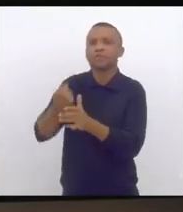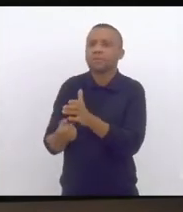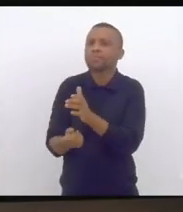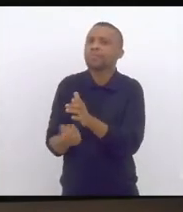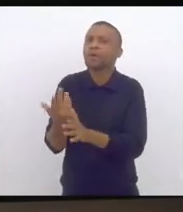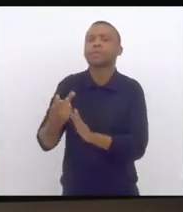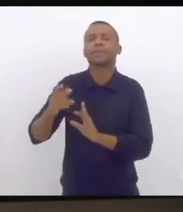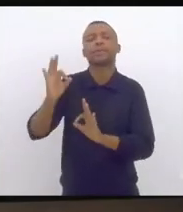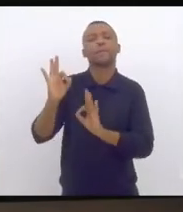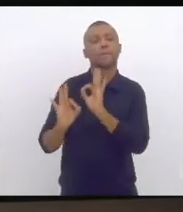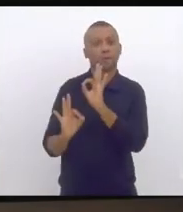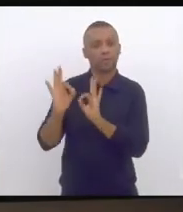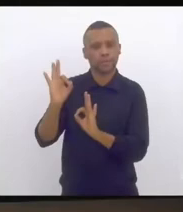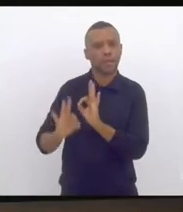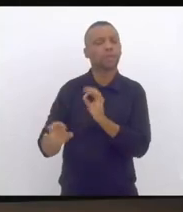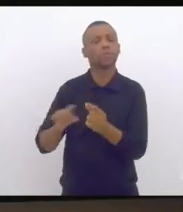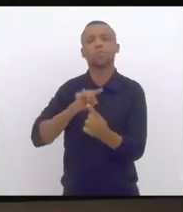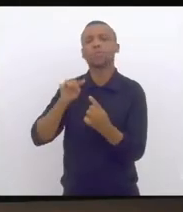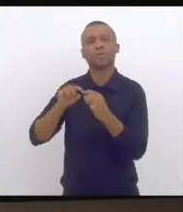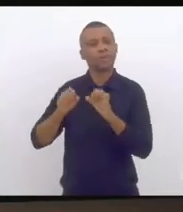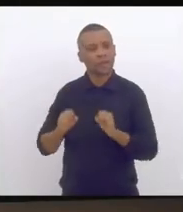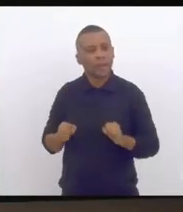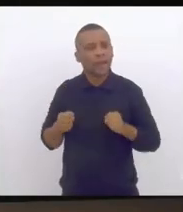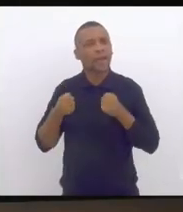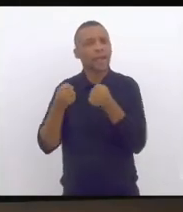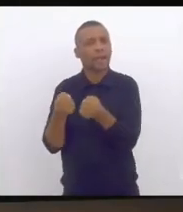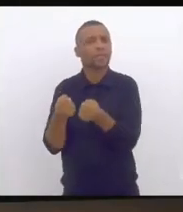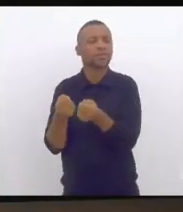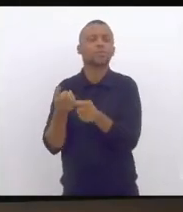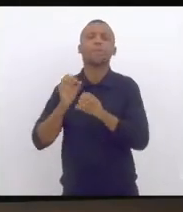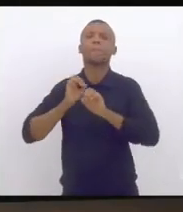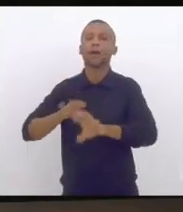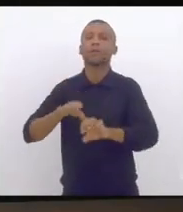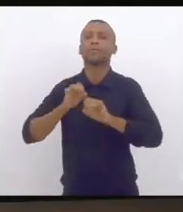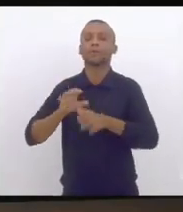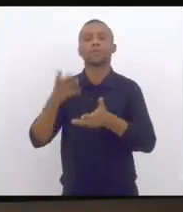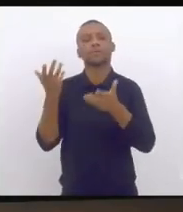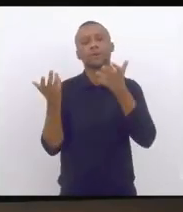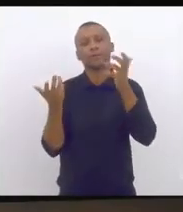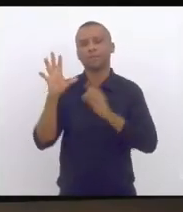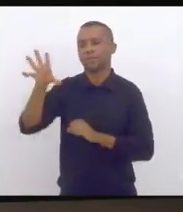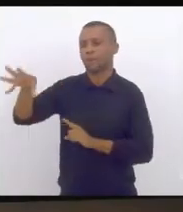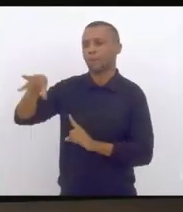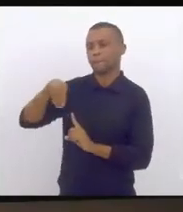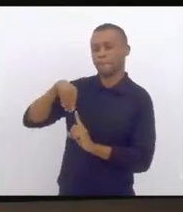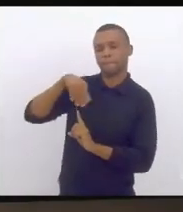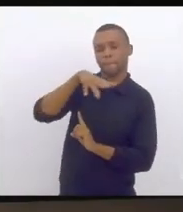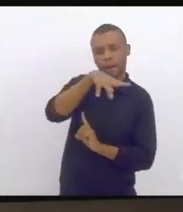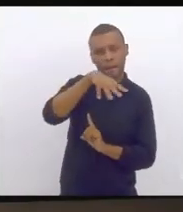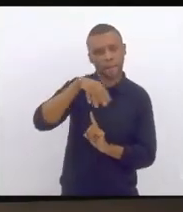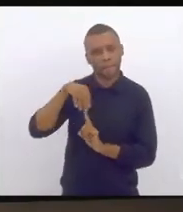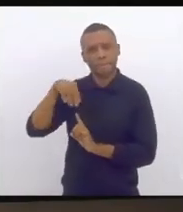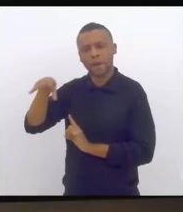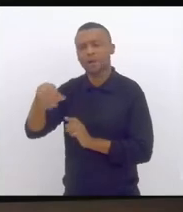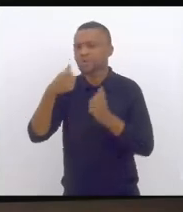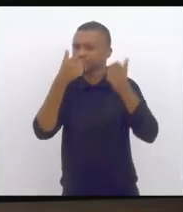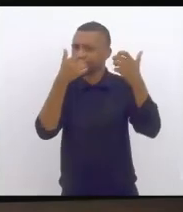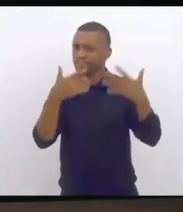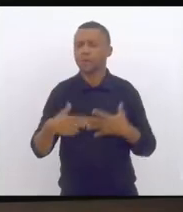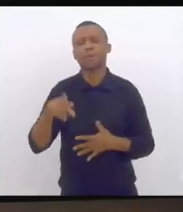desse projeto, com a garantia de uma educação climática transversal, como foi dito aqui muito bem,